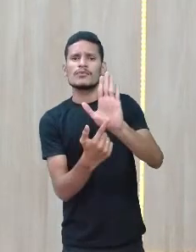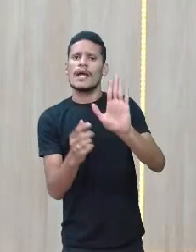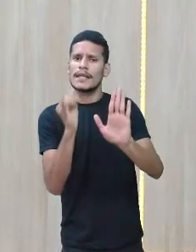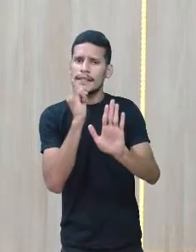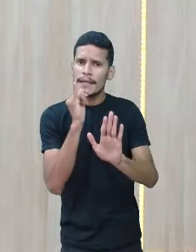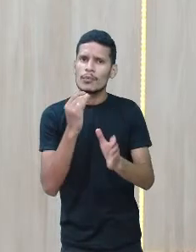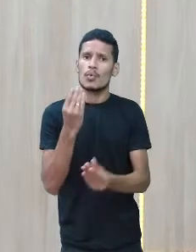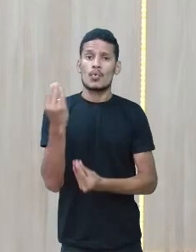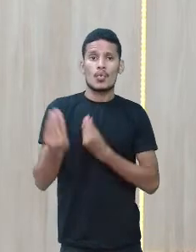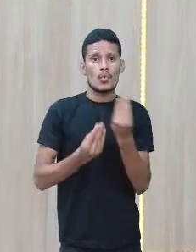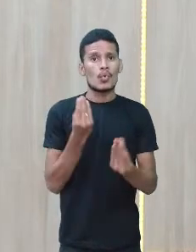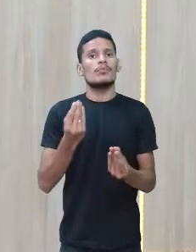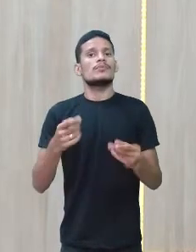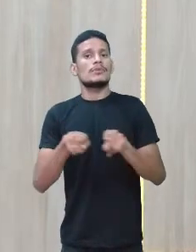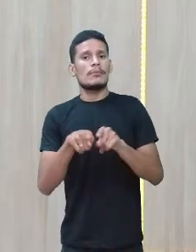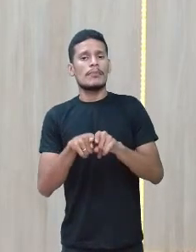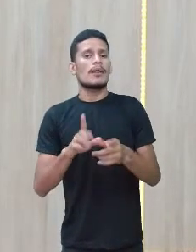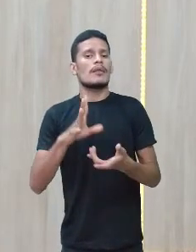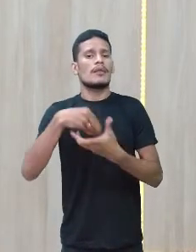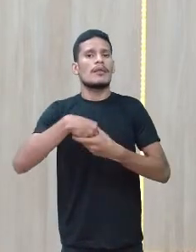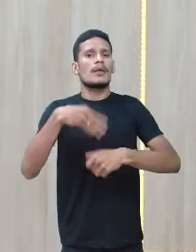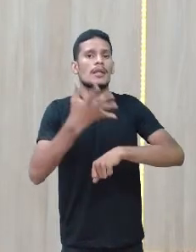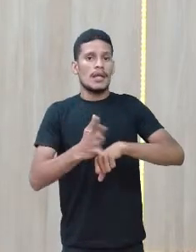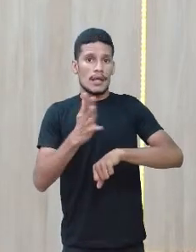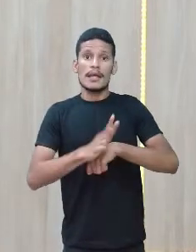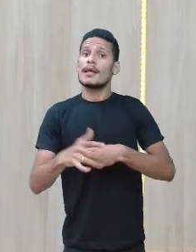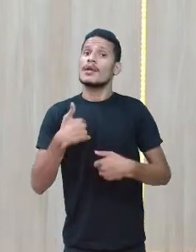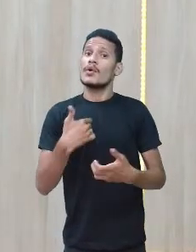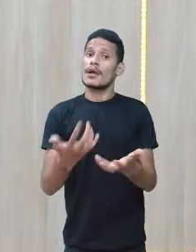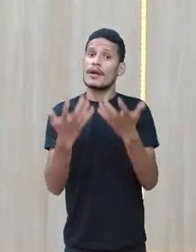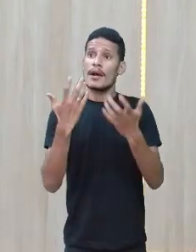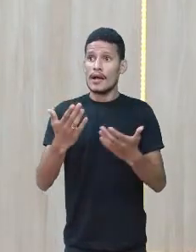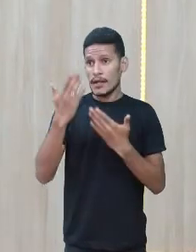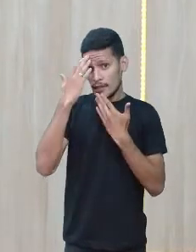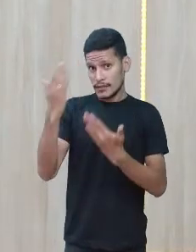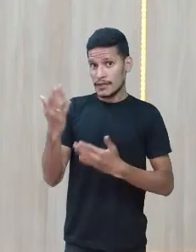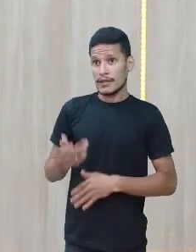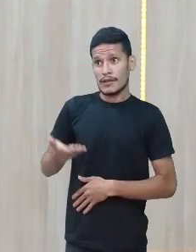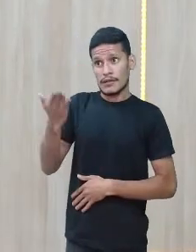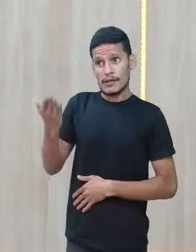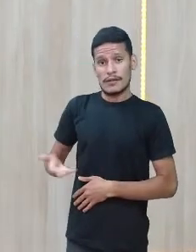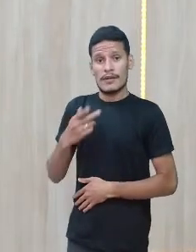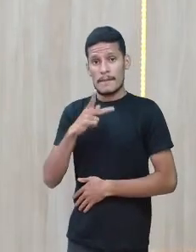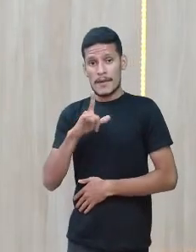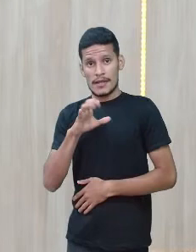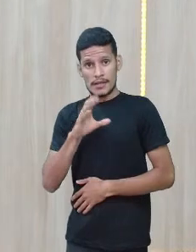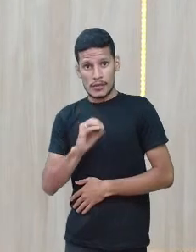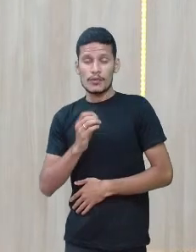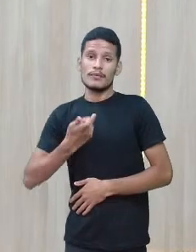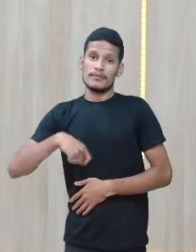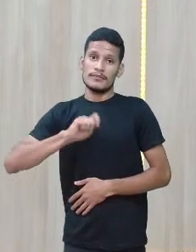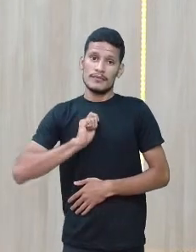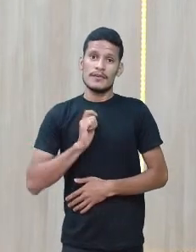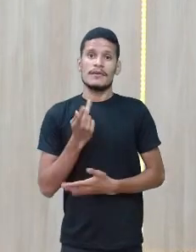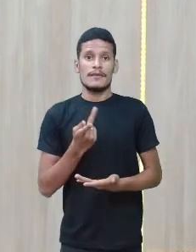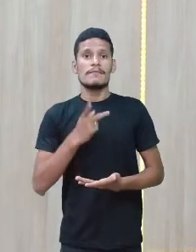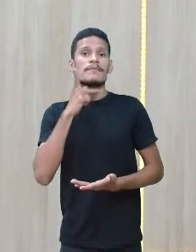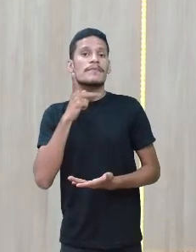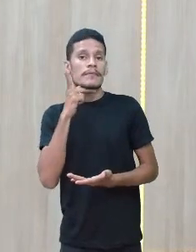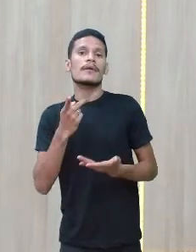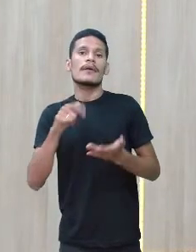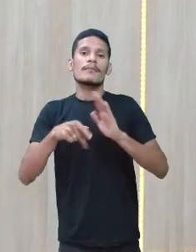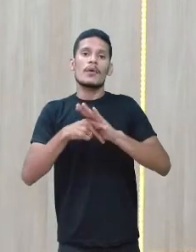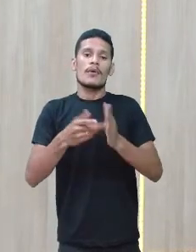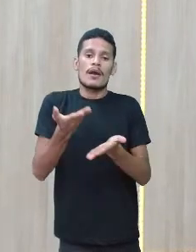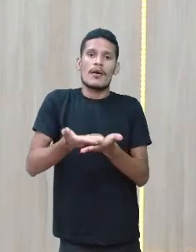é o treinamento. E aí eu quero começar agradecendo, a Plínio, que está aqui tornando a nossa